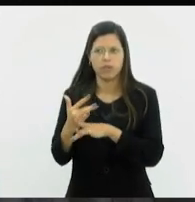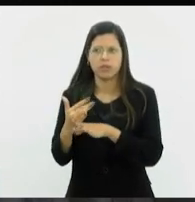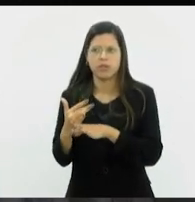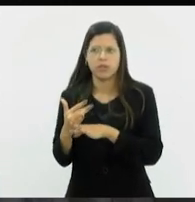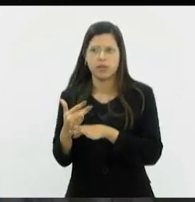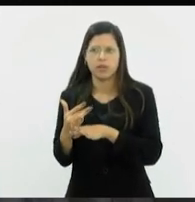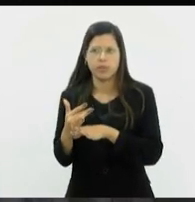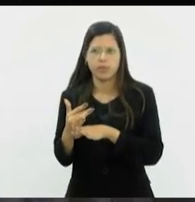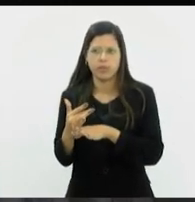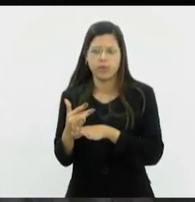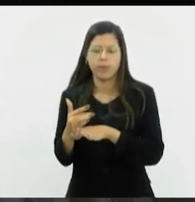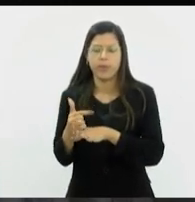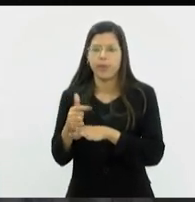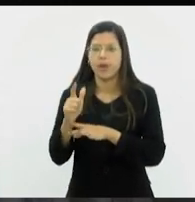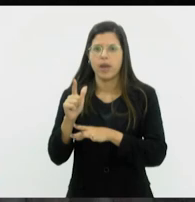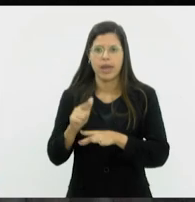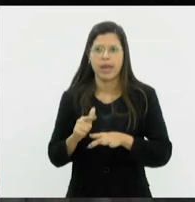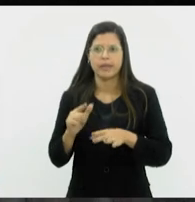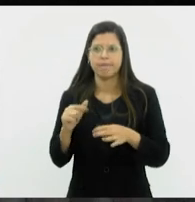Itabapoana está